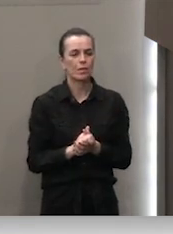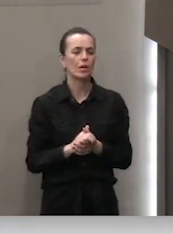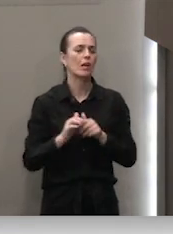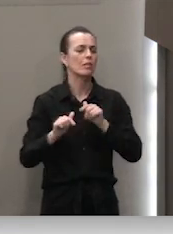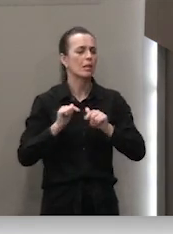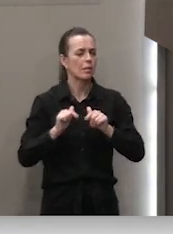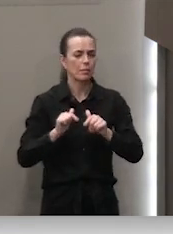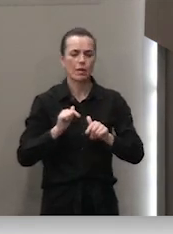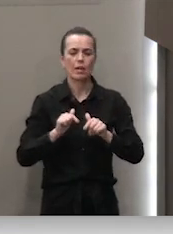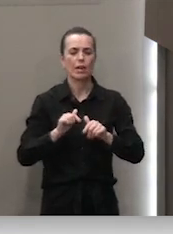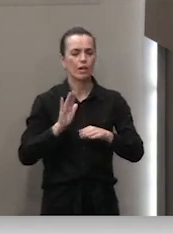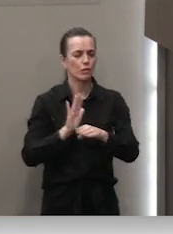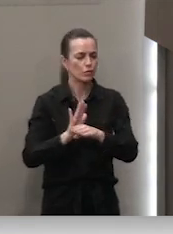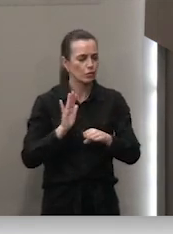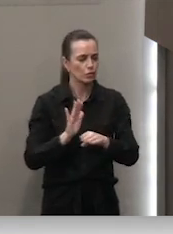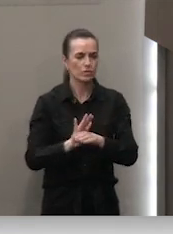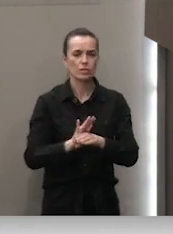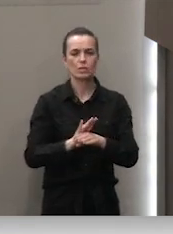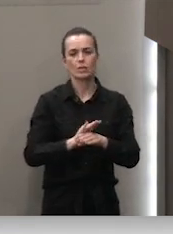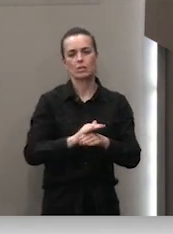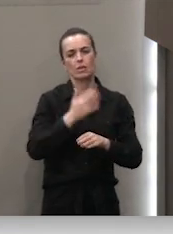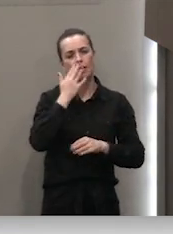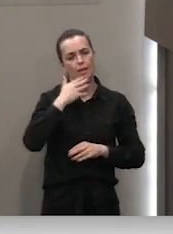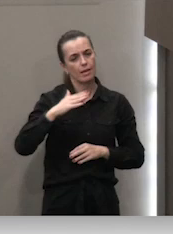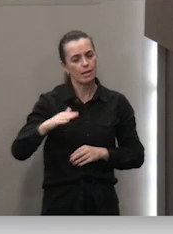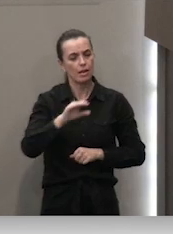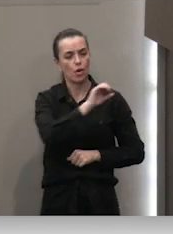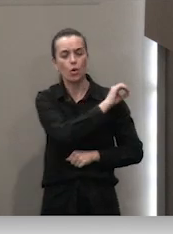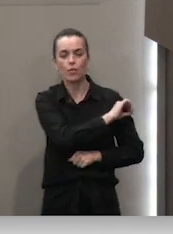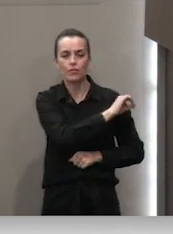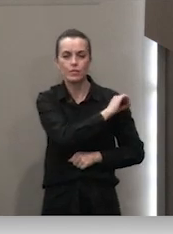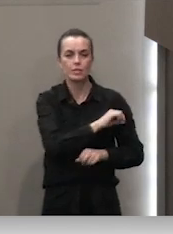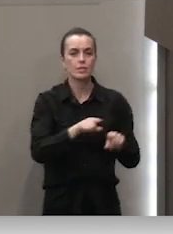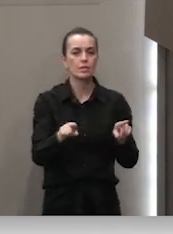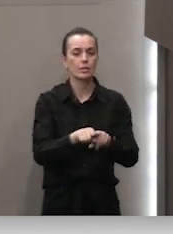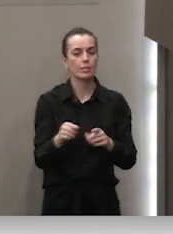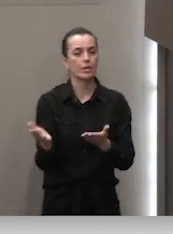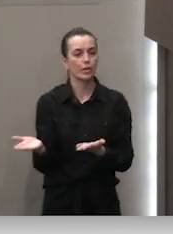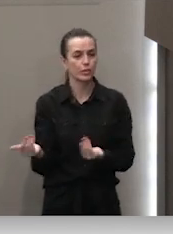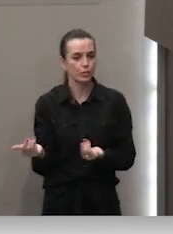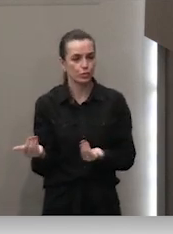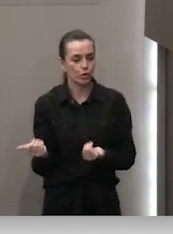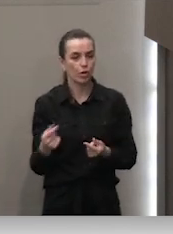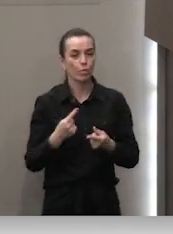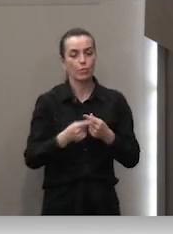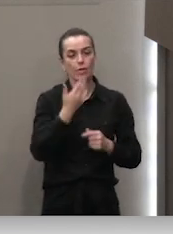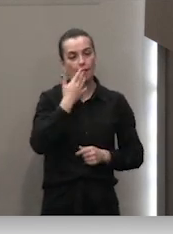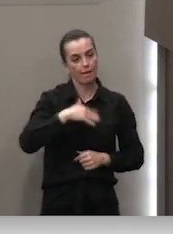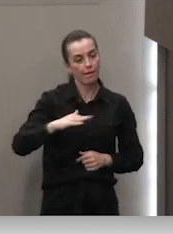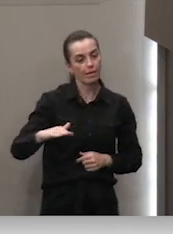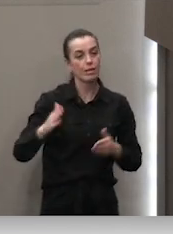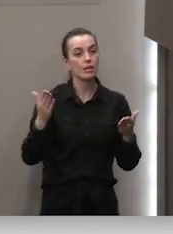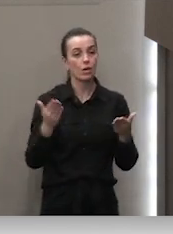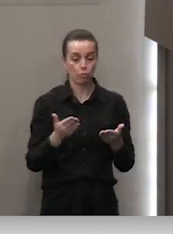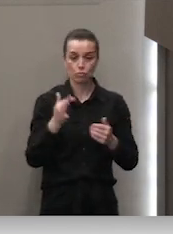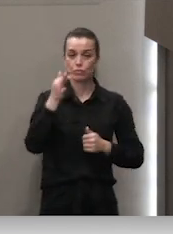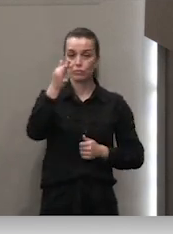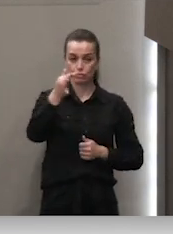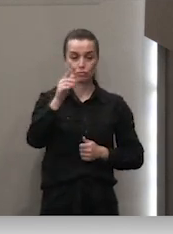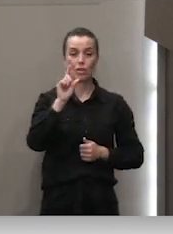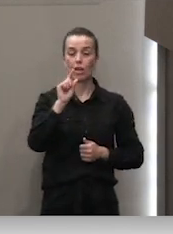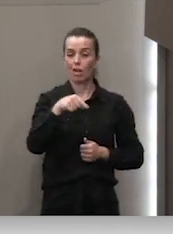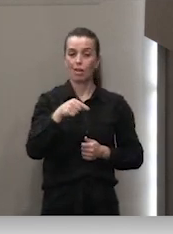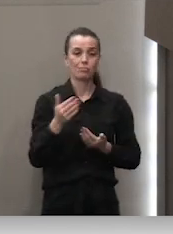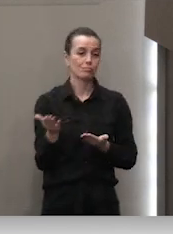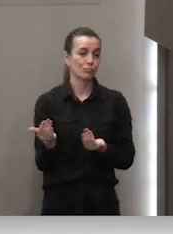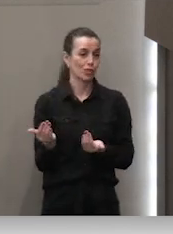encontradas no ambiente de trabalho, com crianças, as oficinas que são feitas com os adolescentes, porque a criança de hoje é o adolescente de amanhã. Se